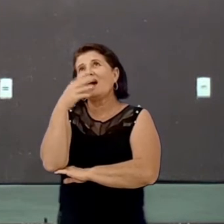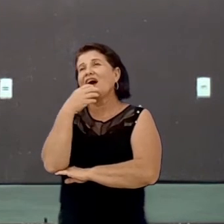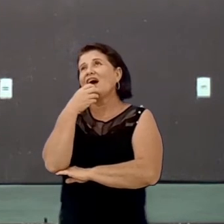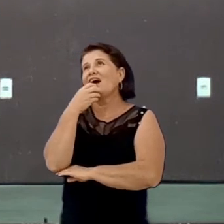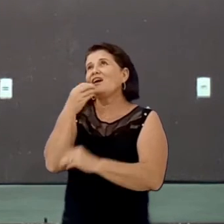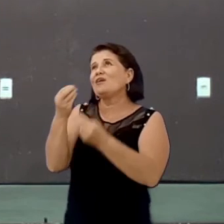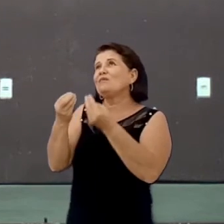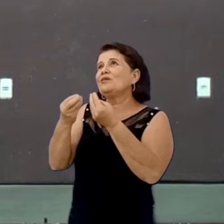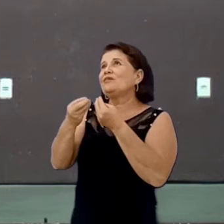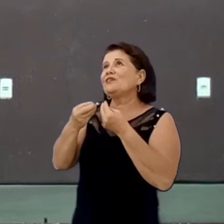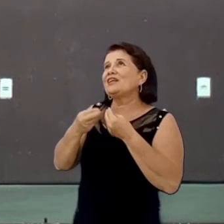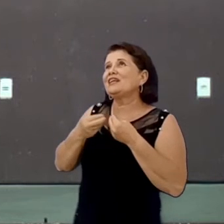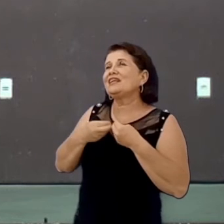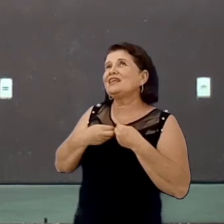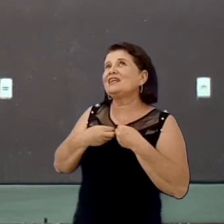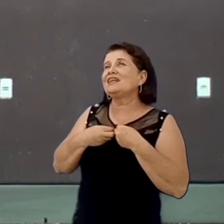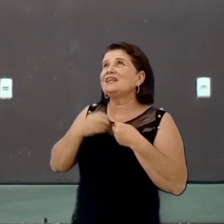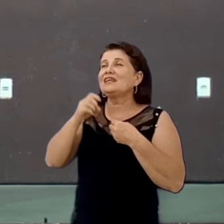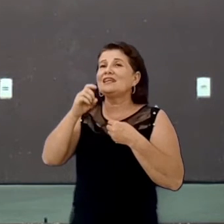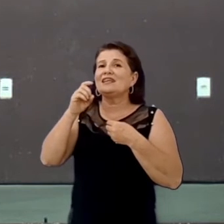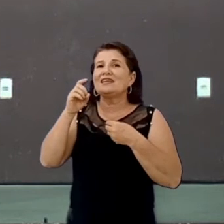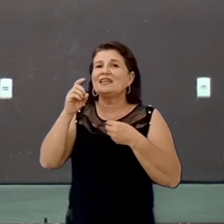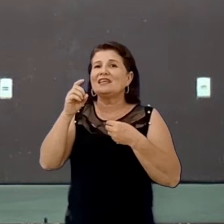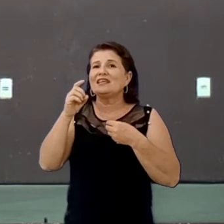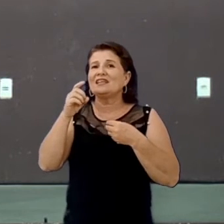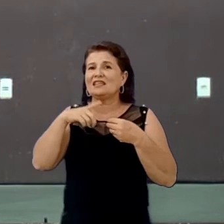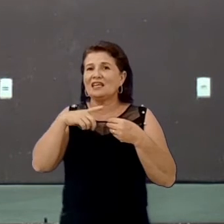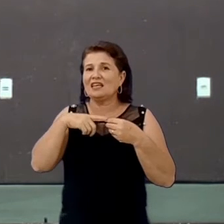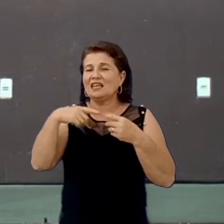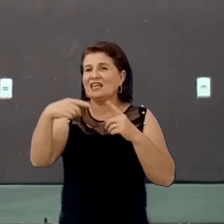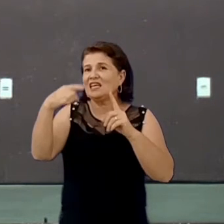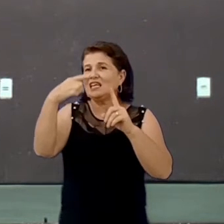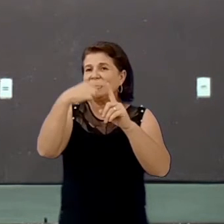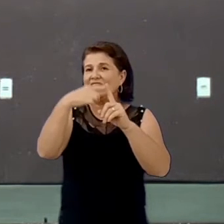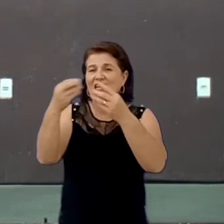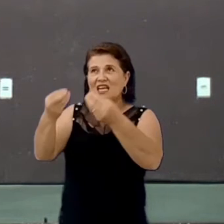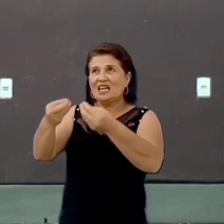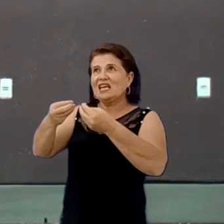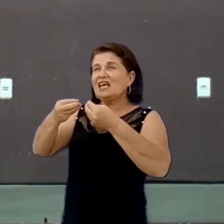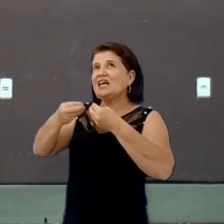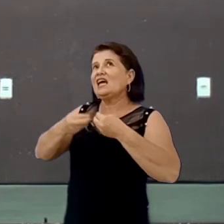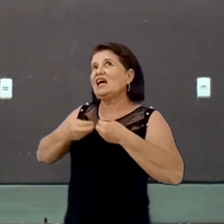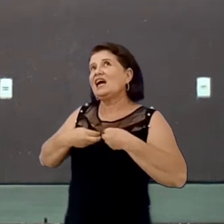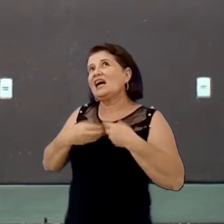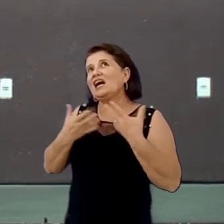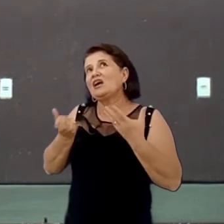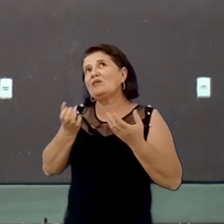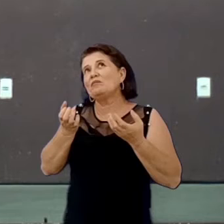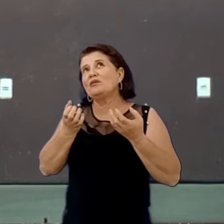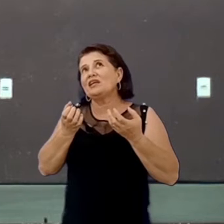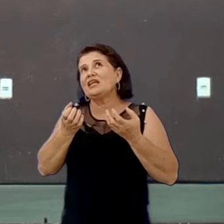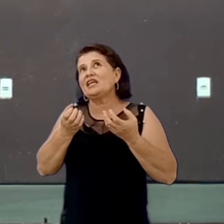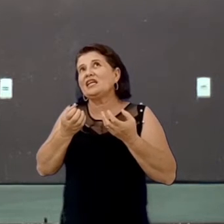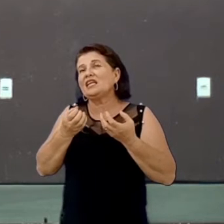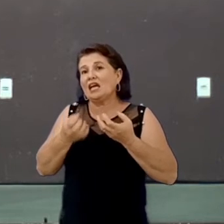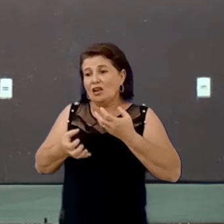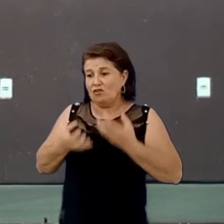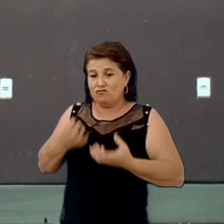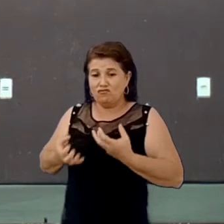as revelações que certas igrejas recebem, como eu queria ter aquele fogo no meio do